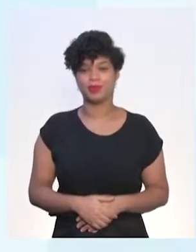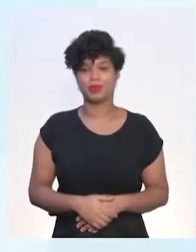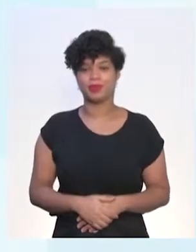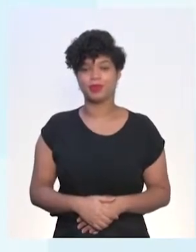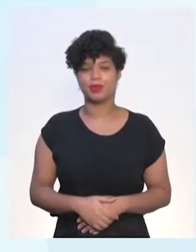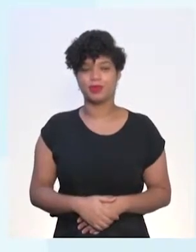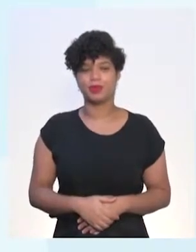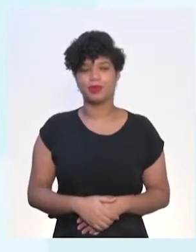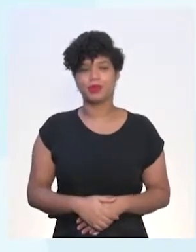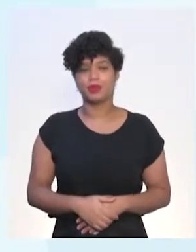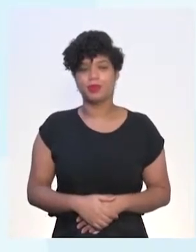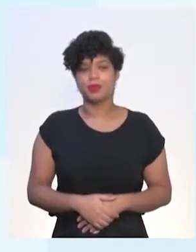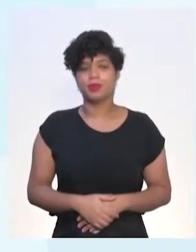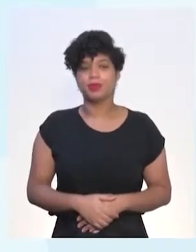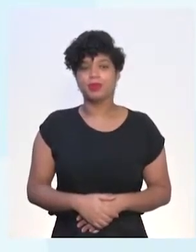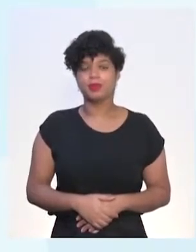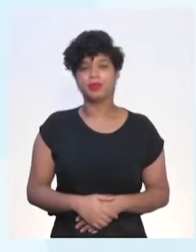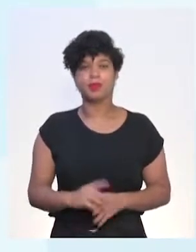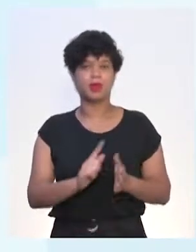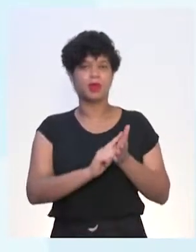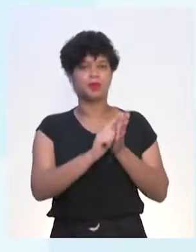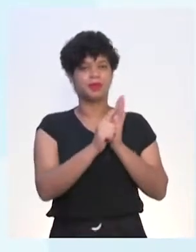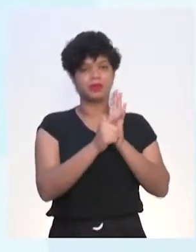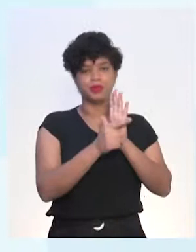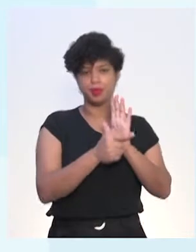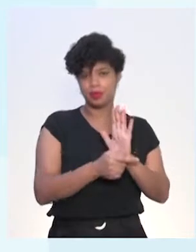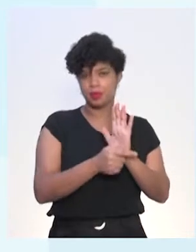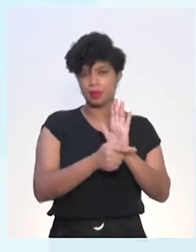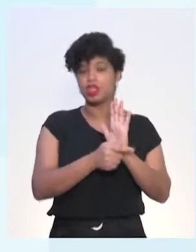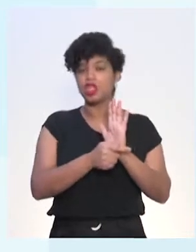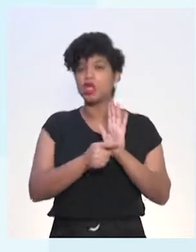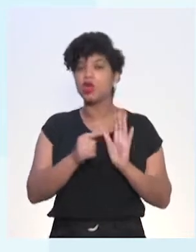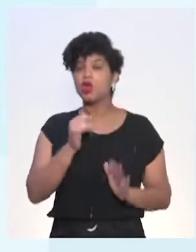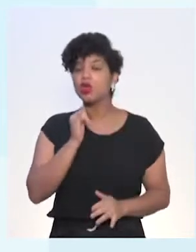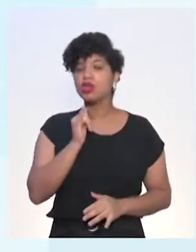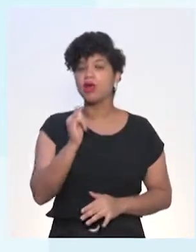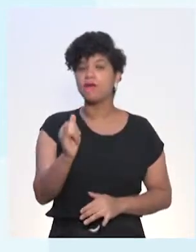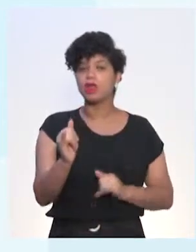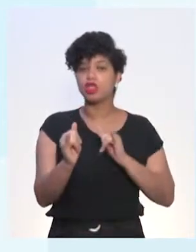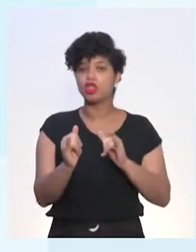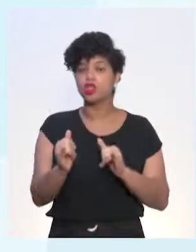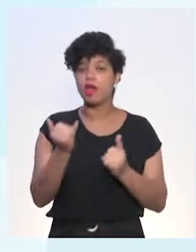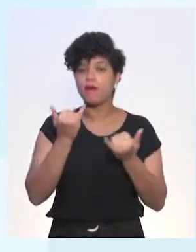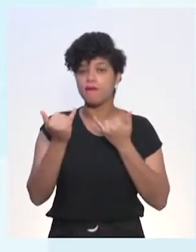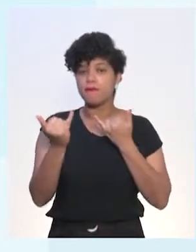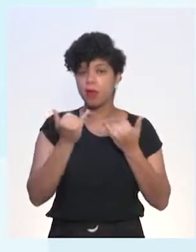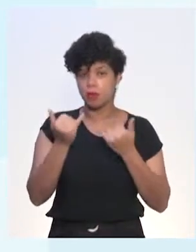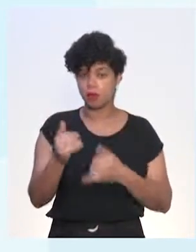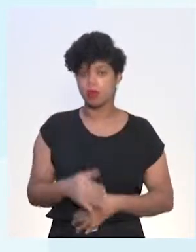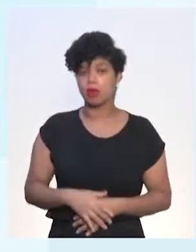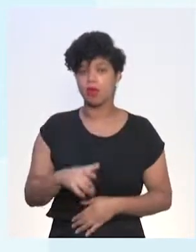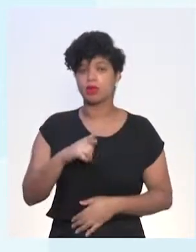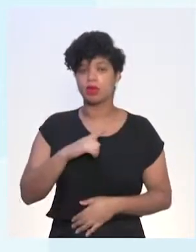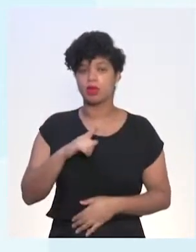O tema da aula é o gênero da notícia e a habilidade do currículo paulista